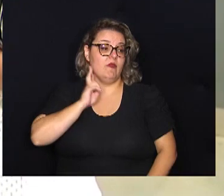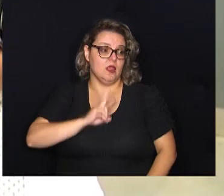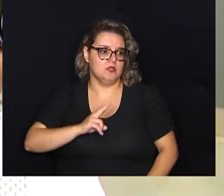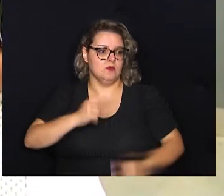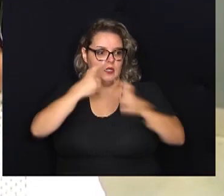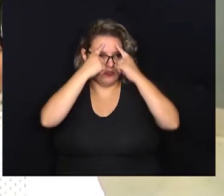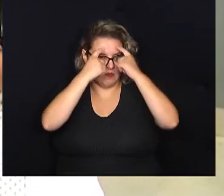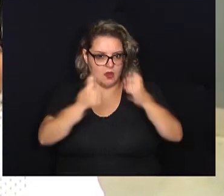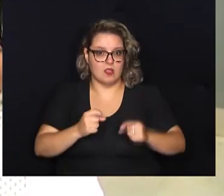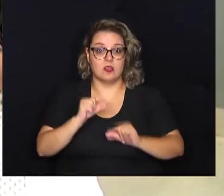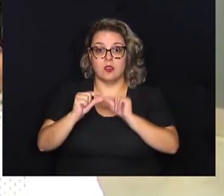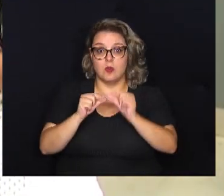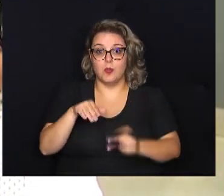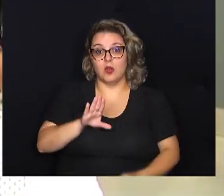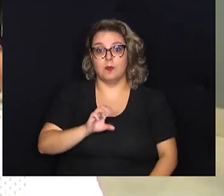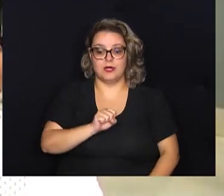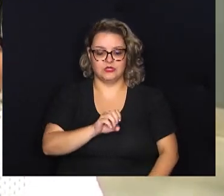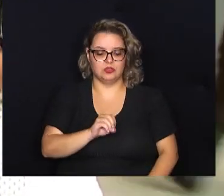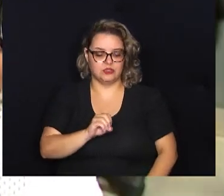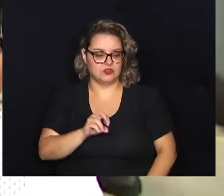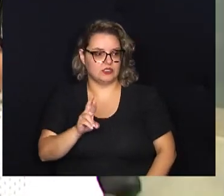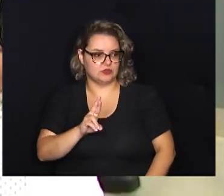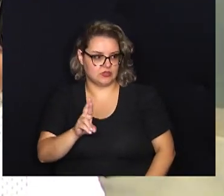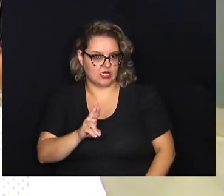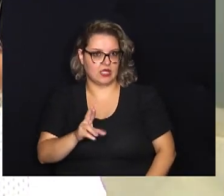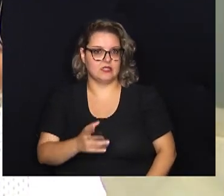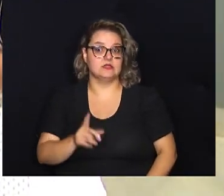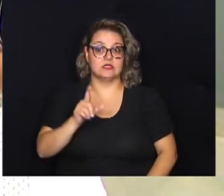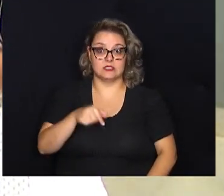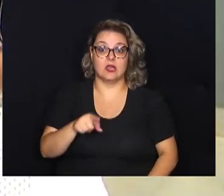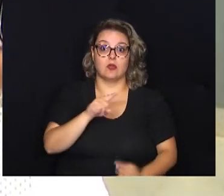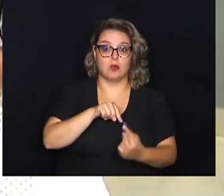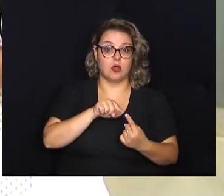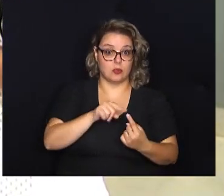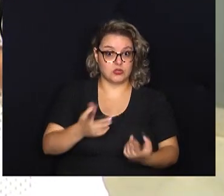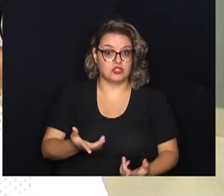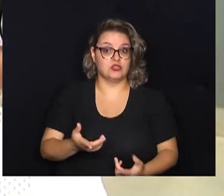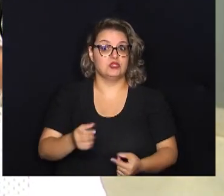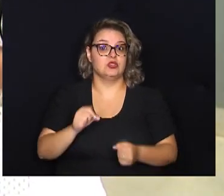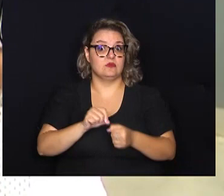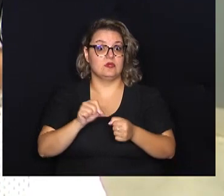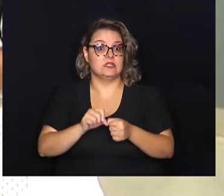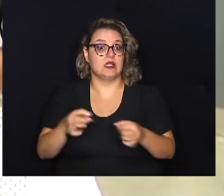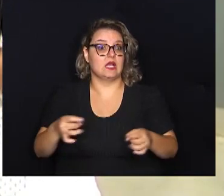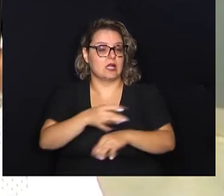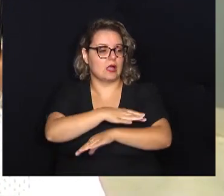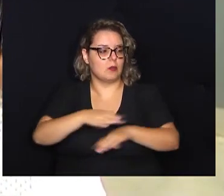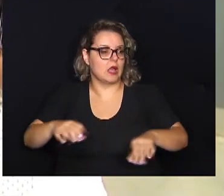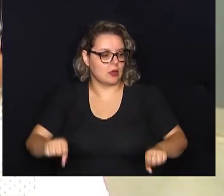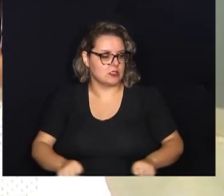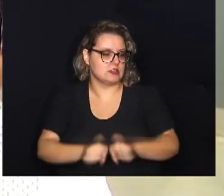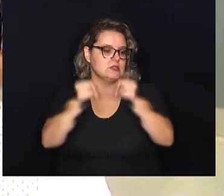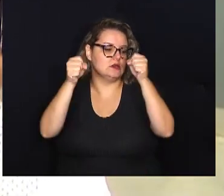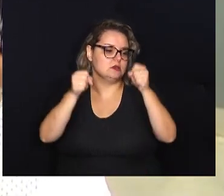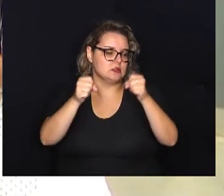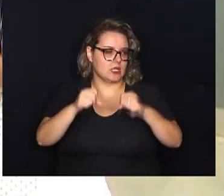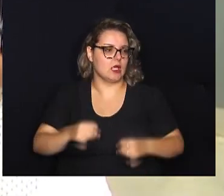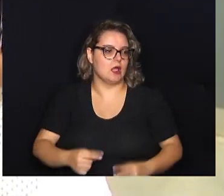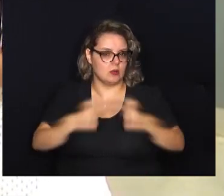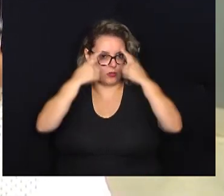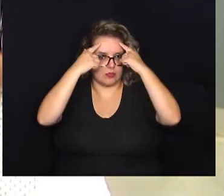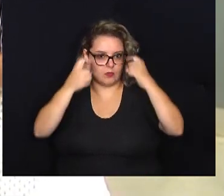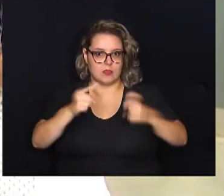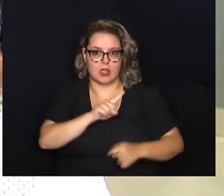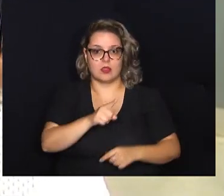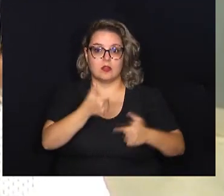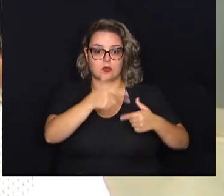que fica um pouco mais de R$800, e isso é com o objetivo de fazer cessar esse ciclo da violência, que ela não fique ali naquele